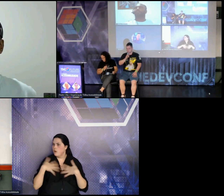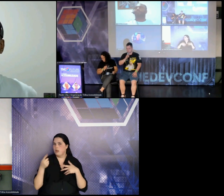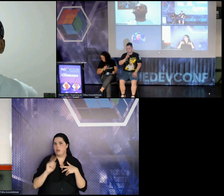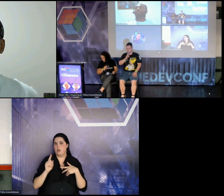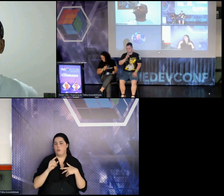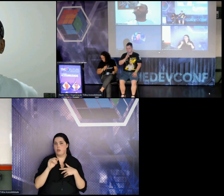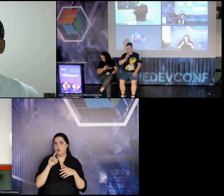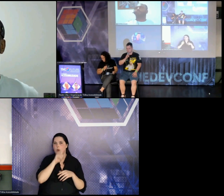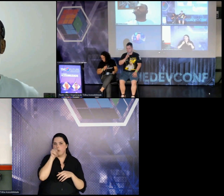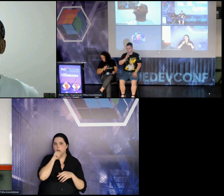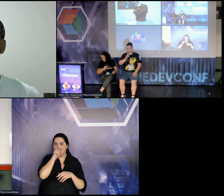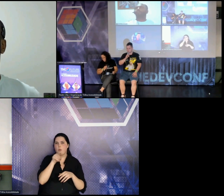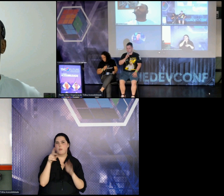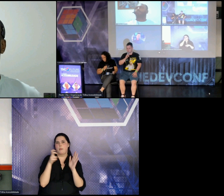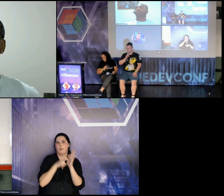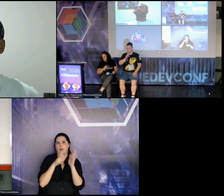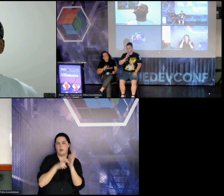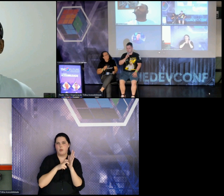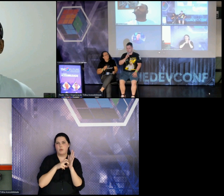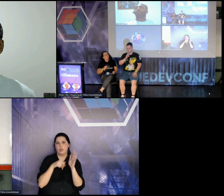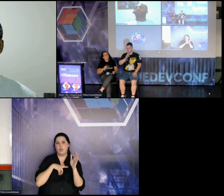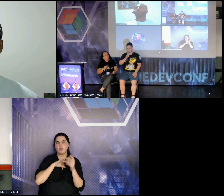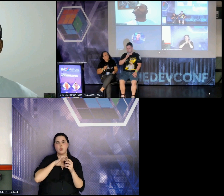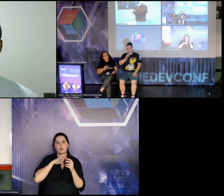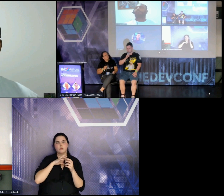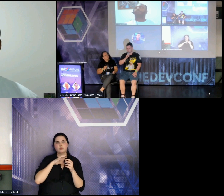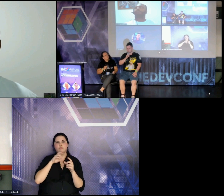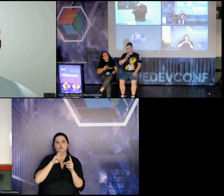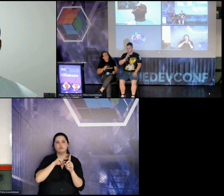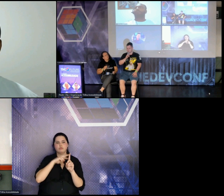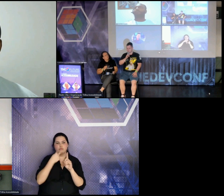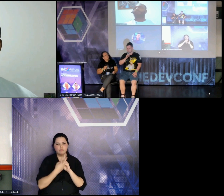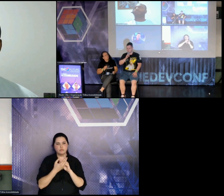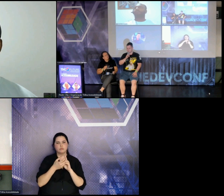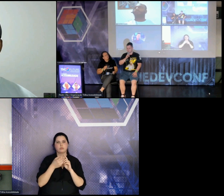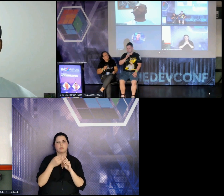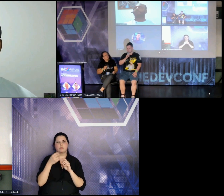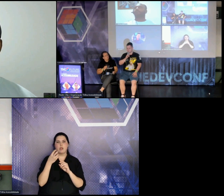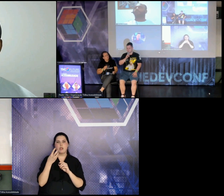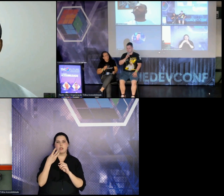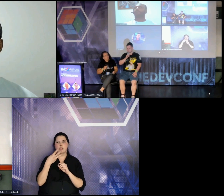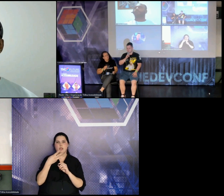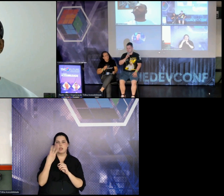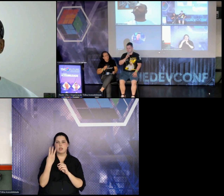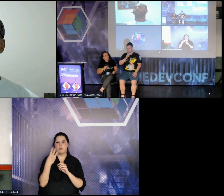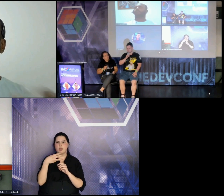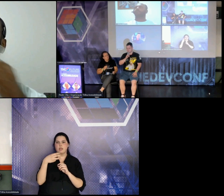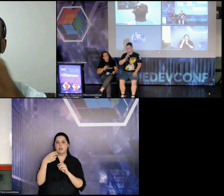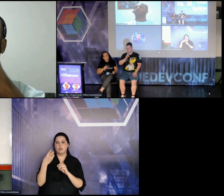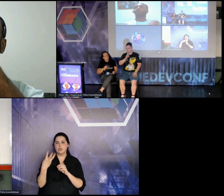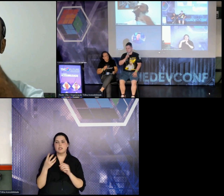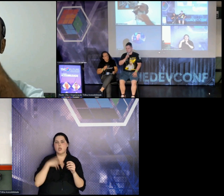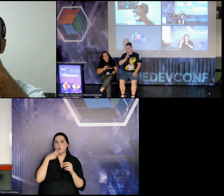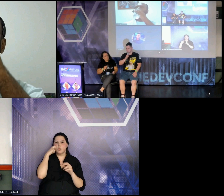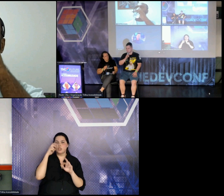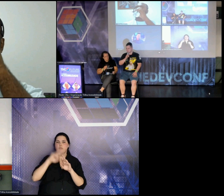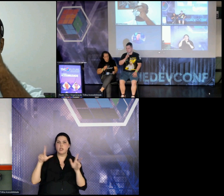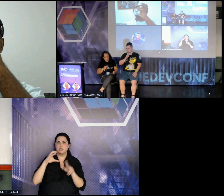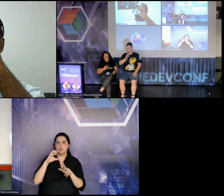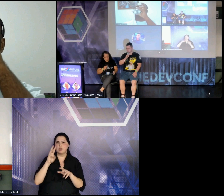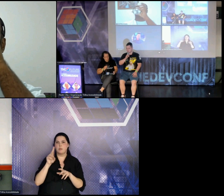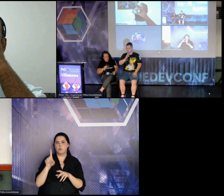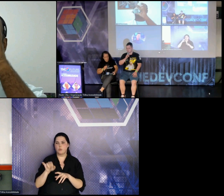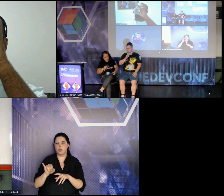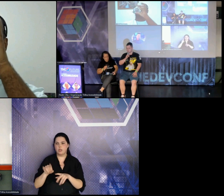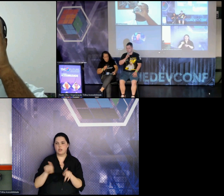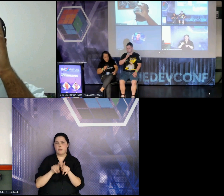O Itaú tem uma forma de ver, tem uma cultura. A B3 tem uma forma de ver e tem uma cultura. A CWI tem uma